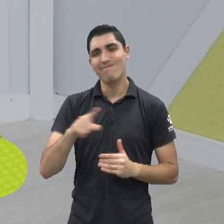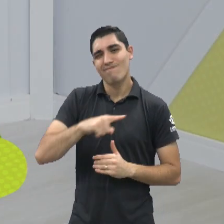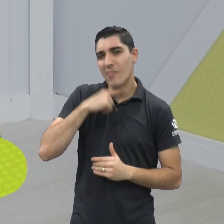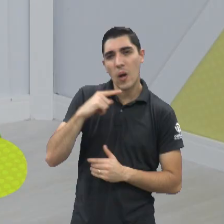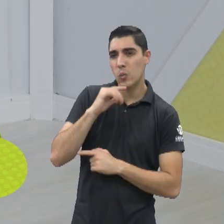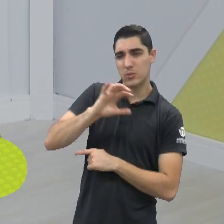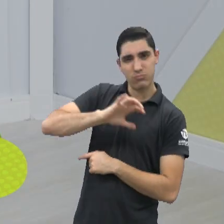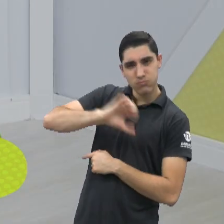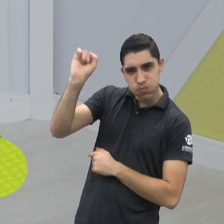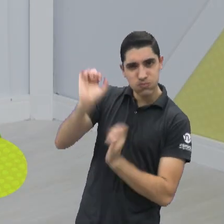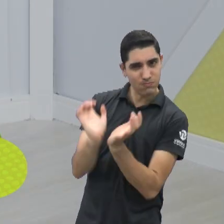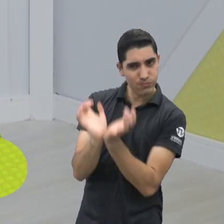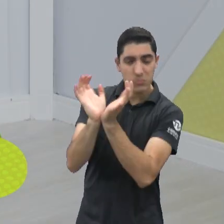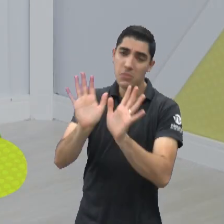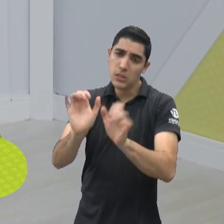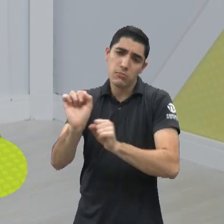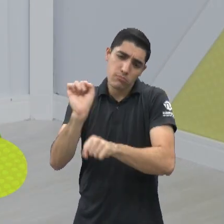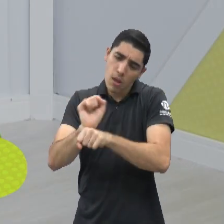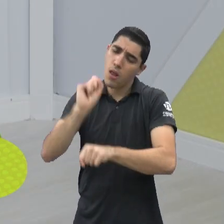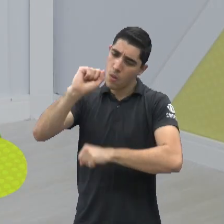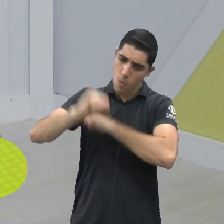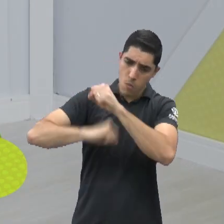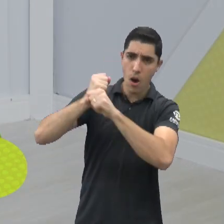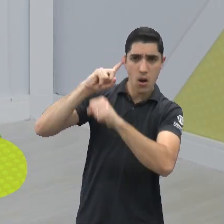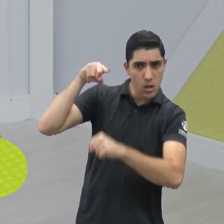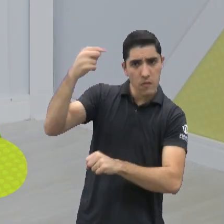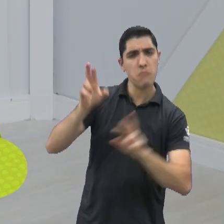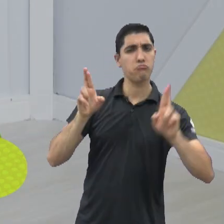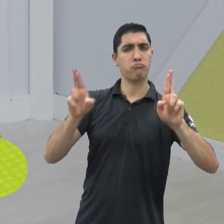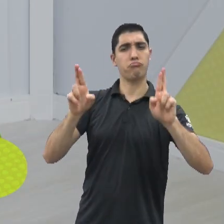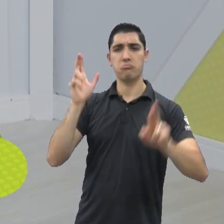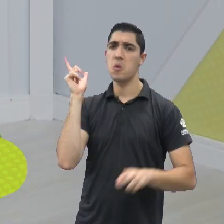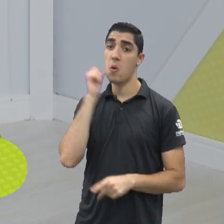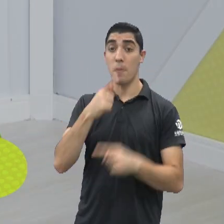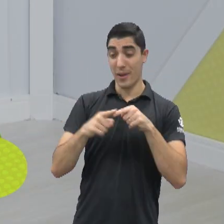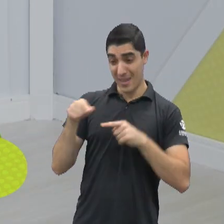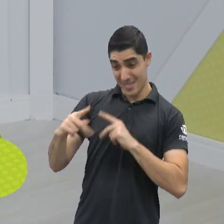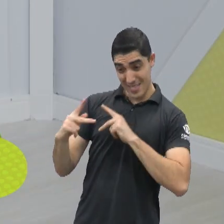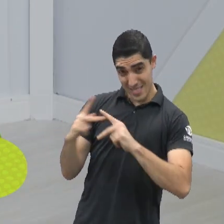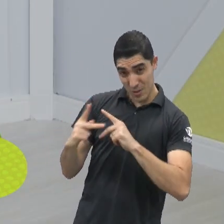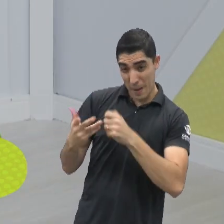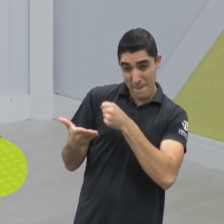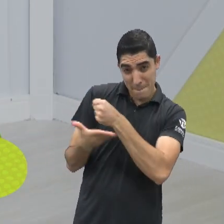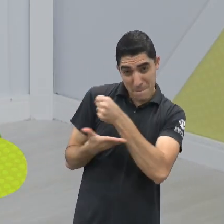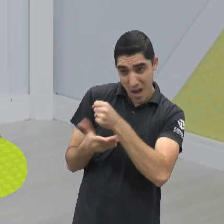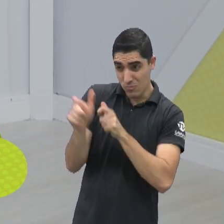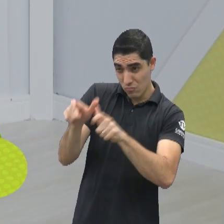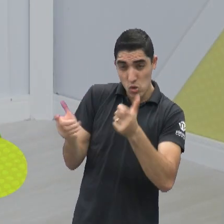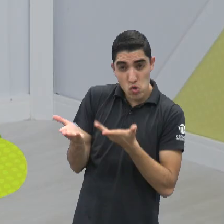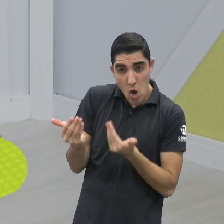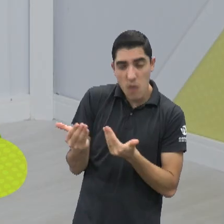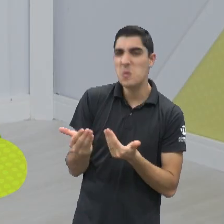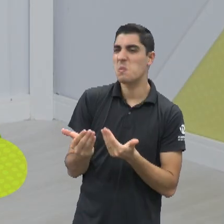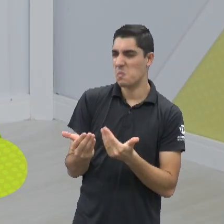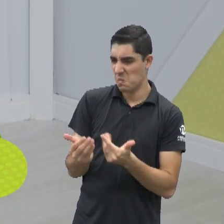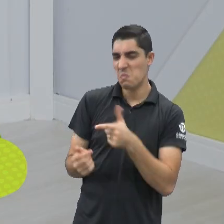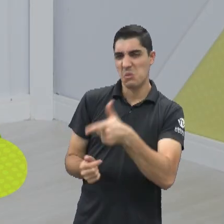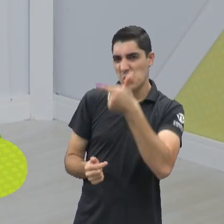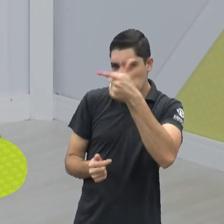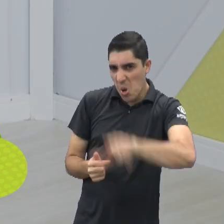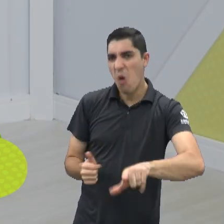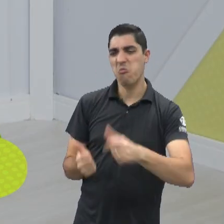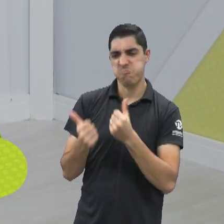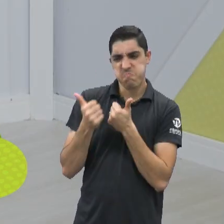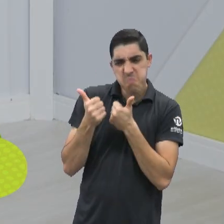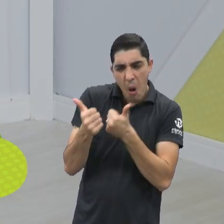ano, quem sabe no próximo ano aí consegue o título, porque a base do São José, mais uma vez, né? Mais uma base do São José, de um time de base do São